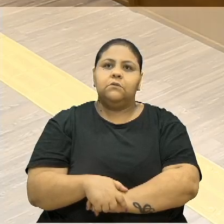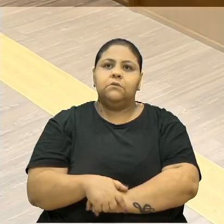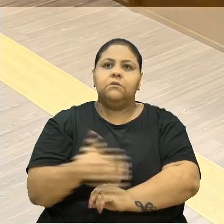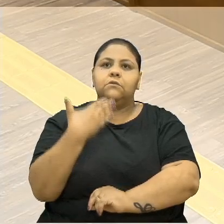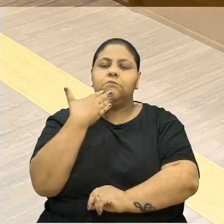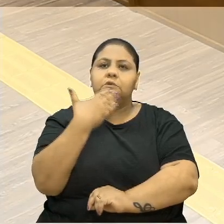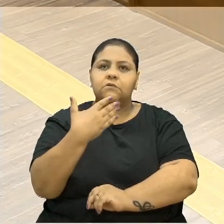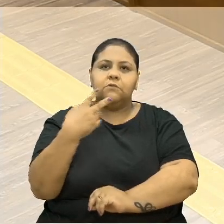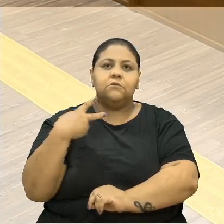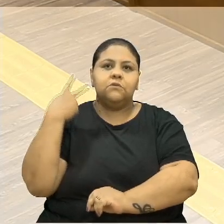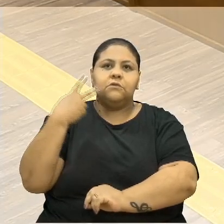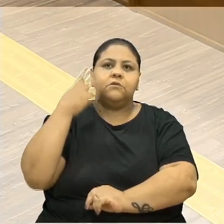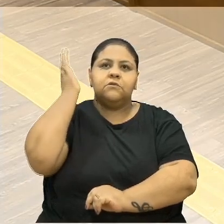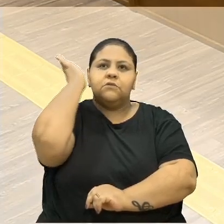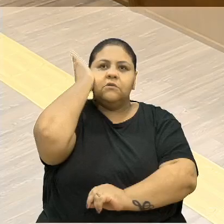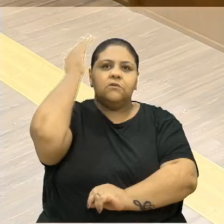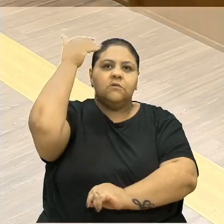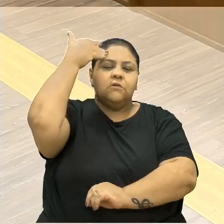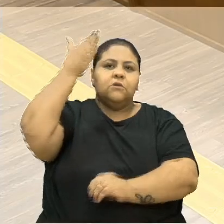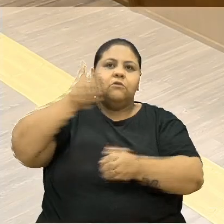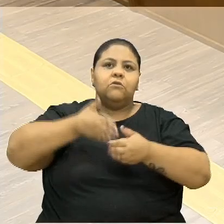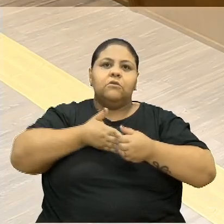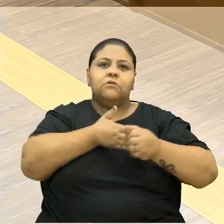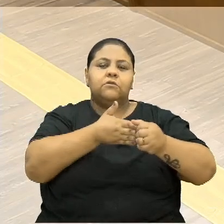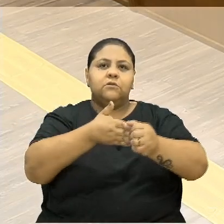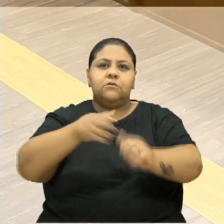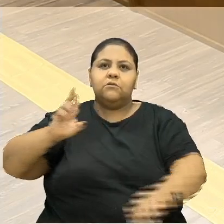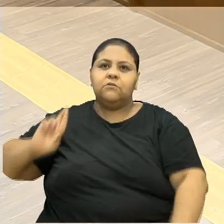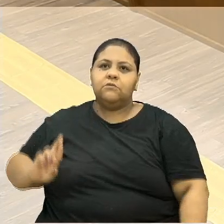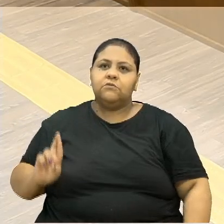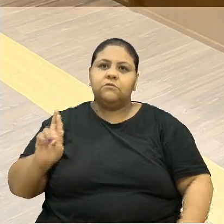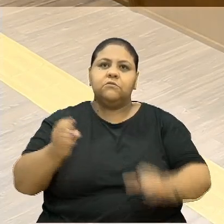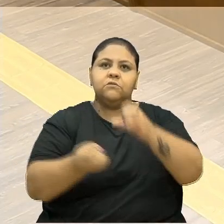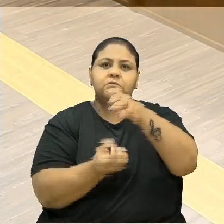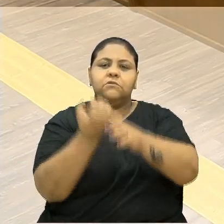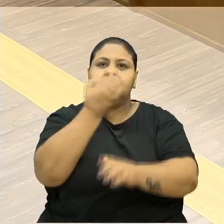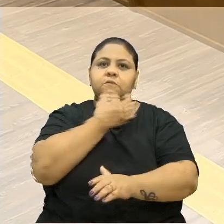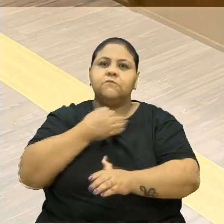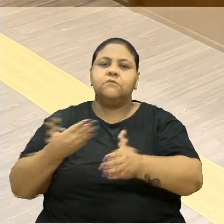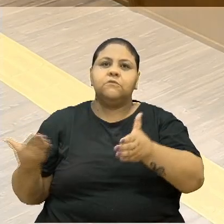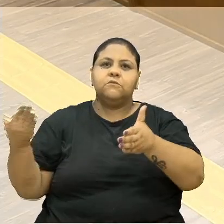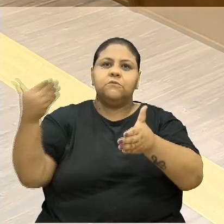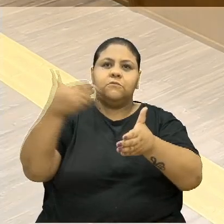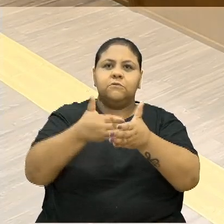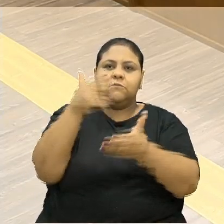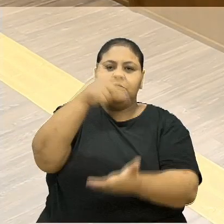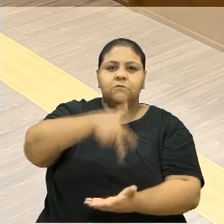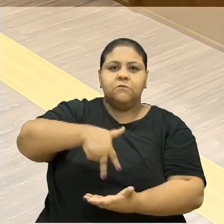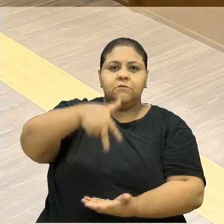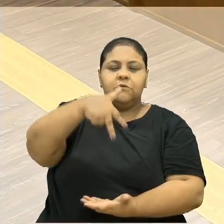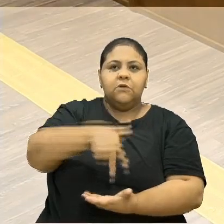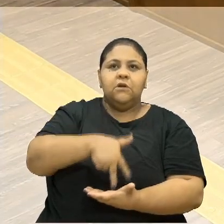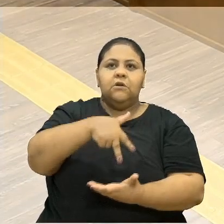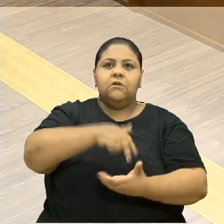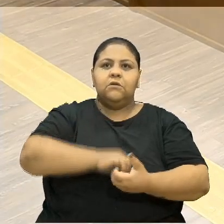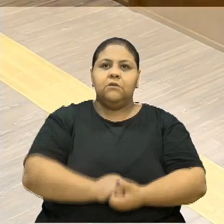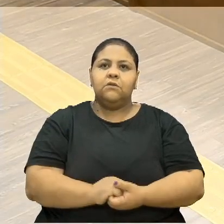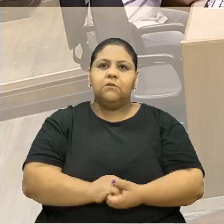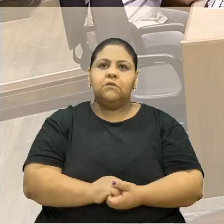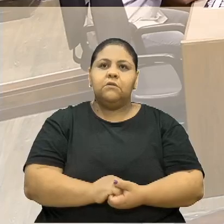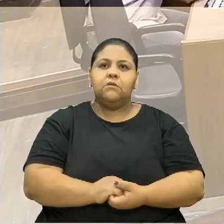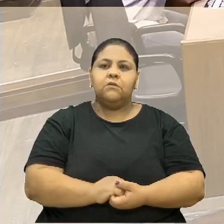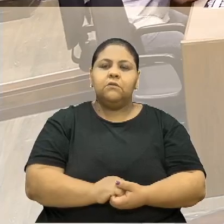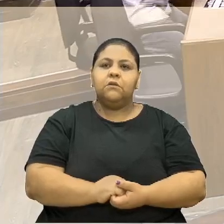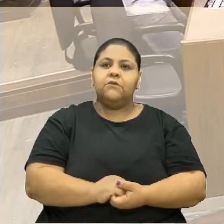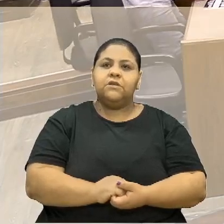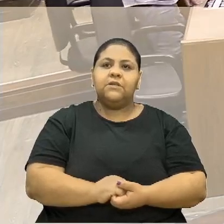Solicito ao vereador Felipe Grêmio Maier que acompanhe representantes da Fundação Caxias até a tribuna para a manifestação de tempo de até 5 minutos.